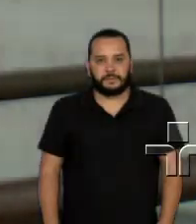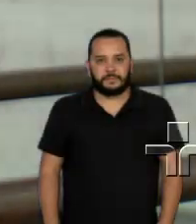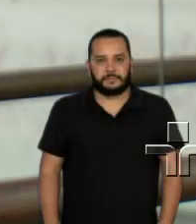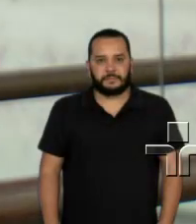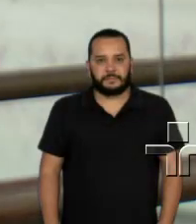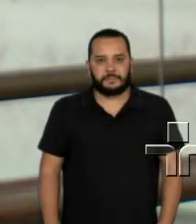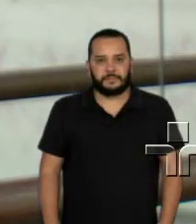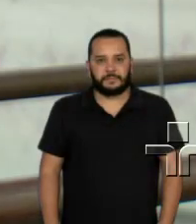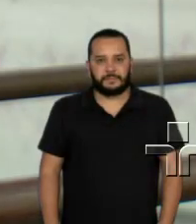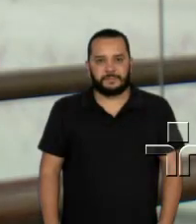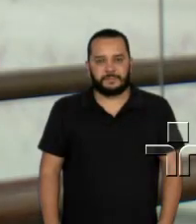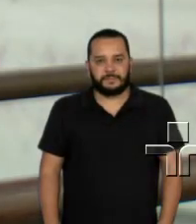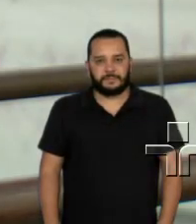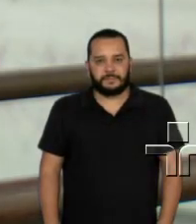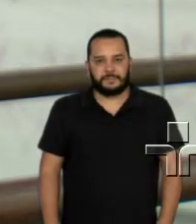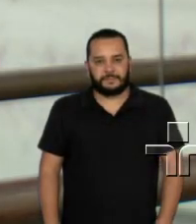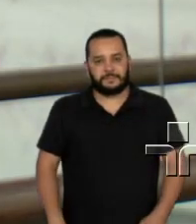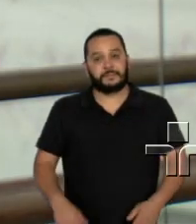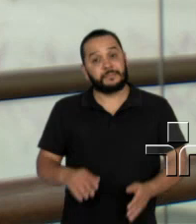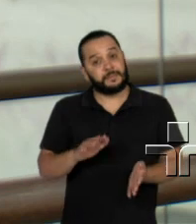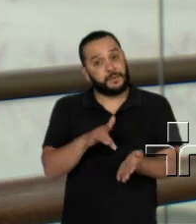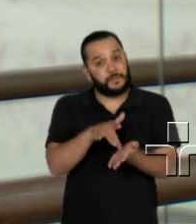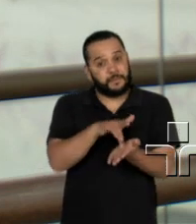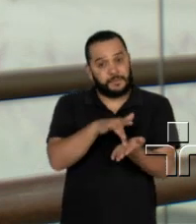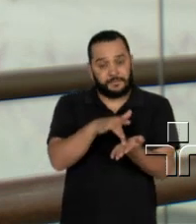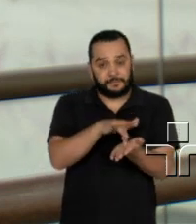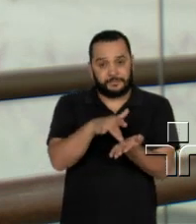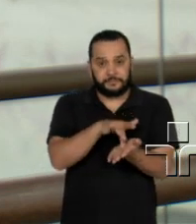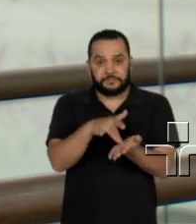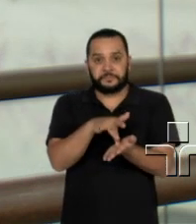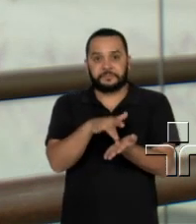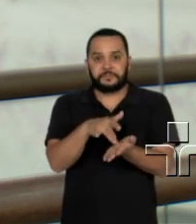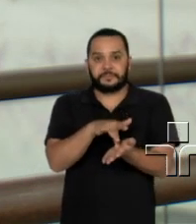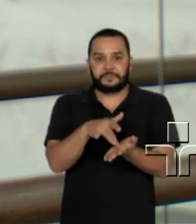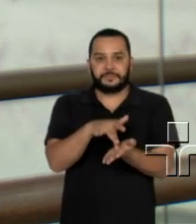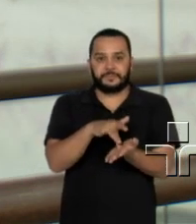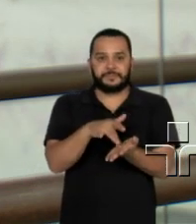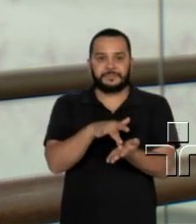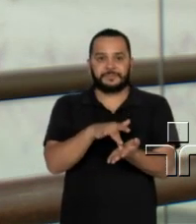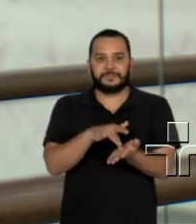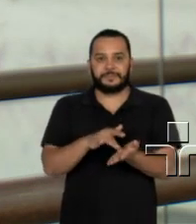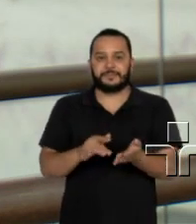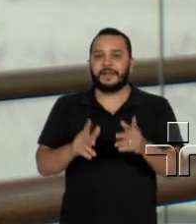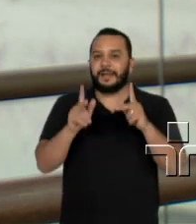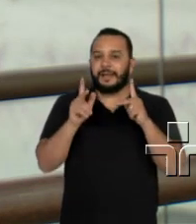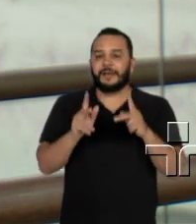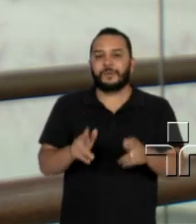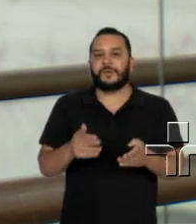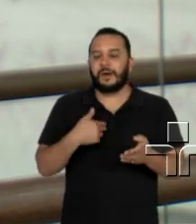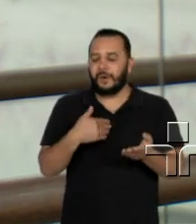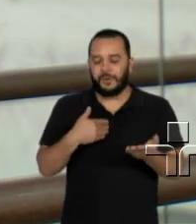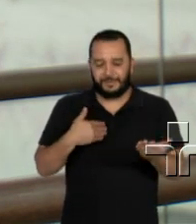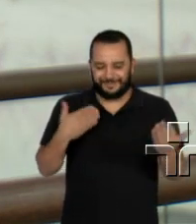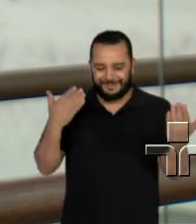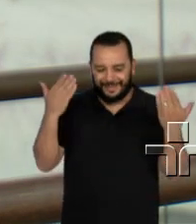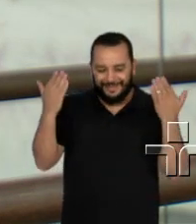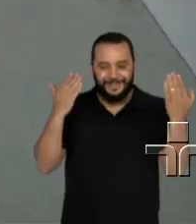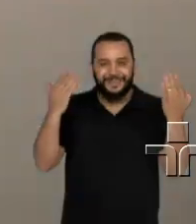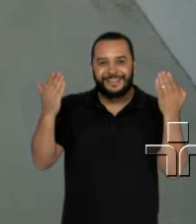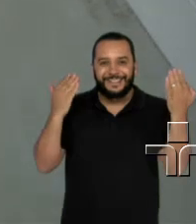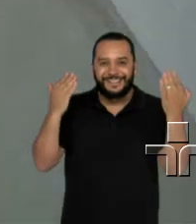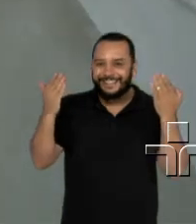o balé é como uma terapia mesmo né acho que pra gente